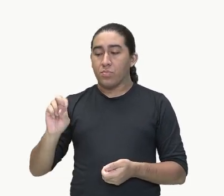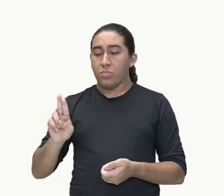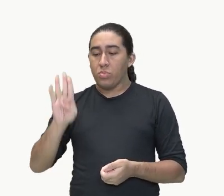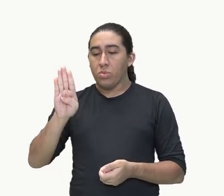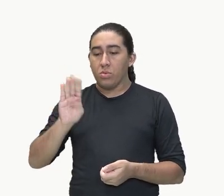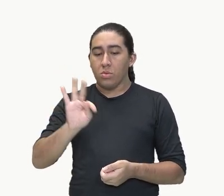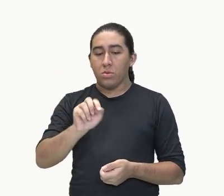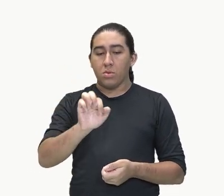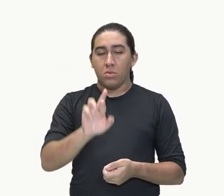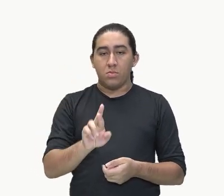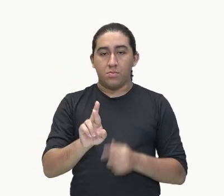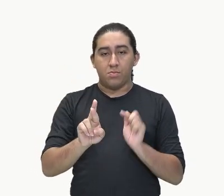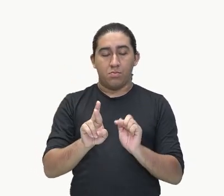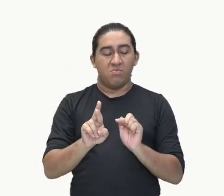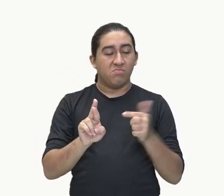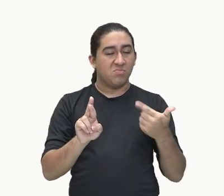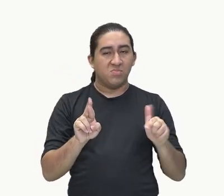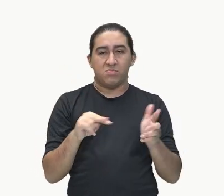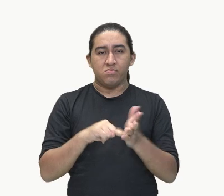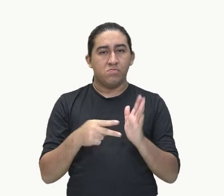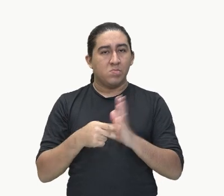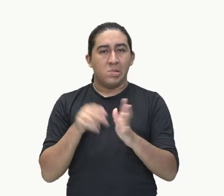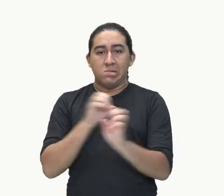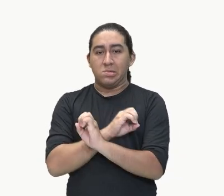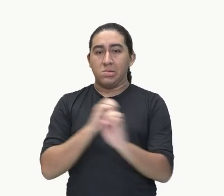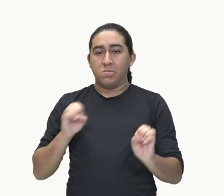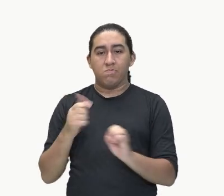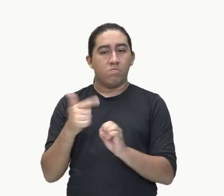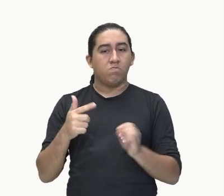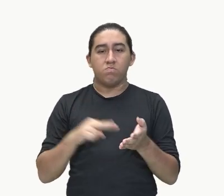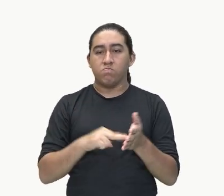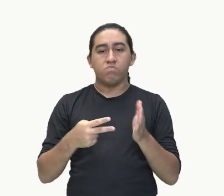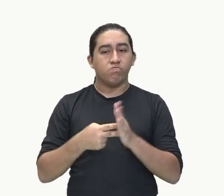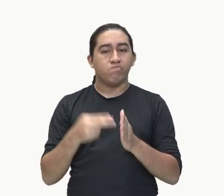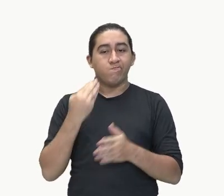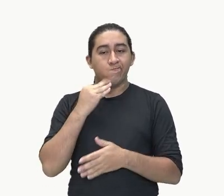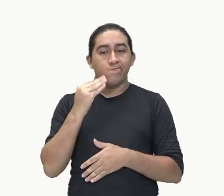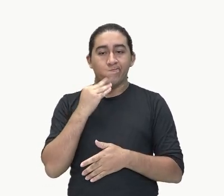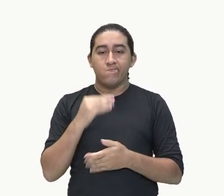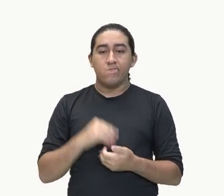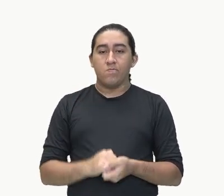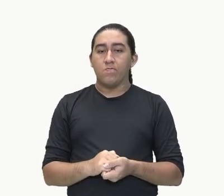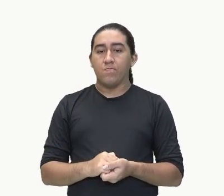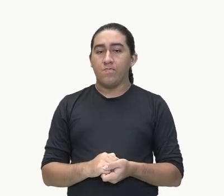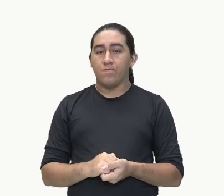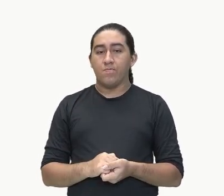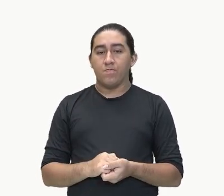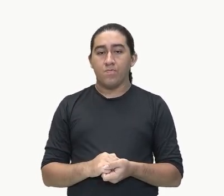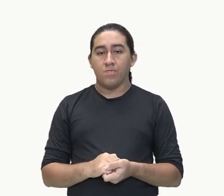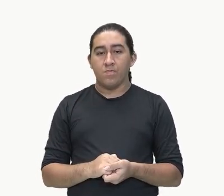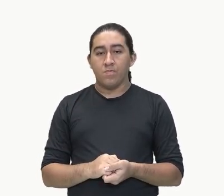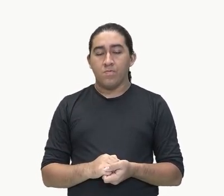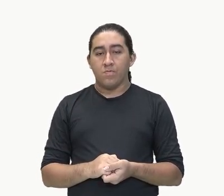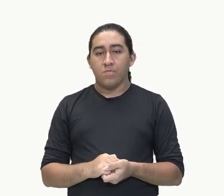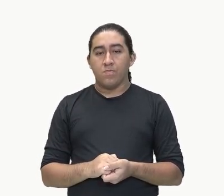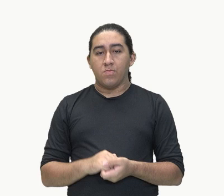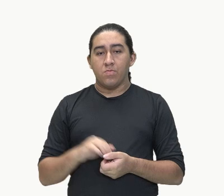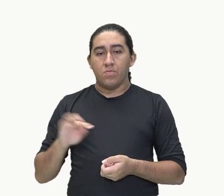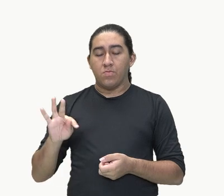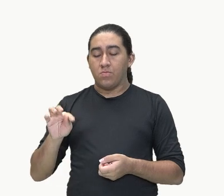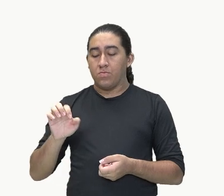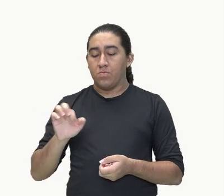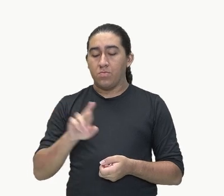olha, até aqui não dá, né? Não existe, não tem sentido. Terrâneo também não, se eu tirar o prefixo.